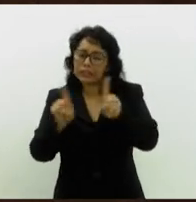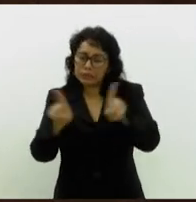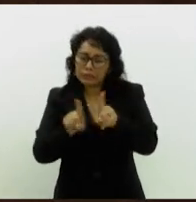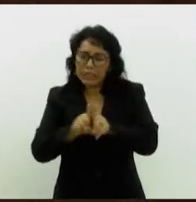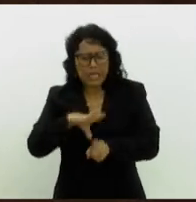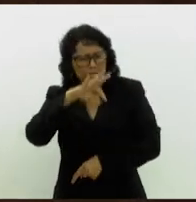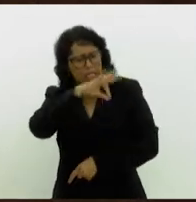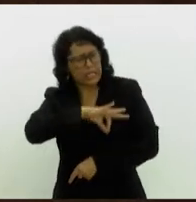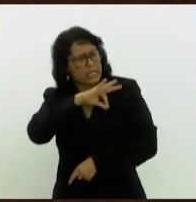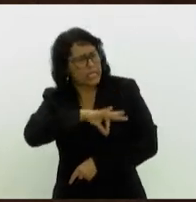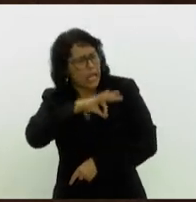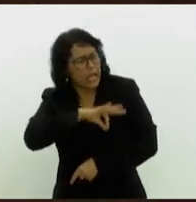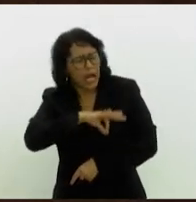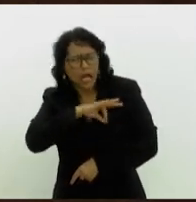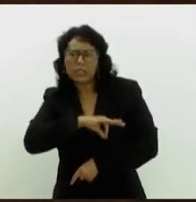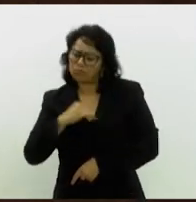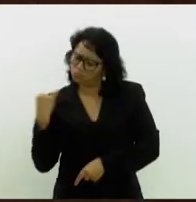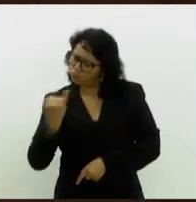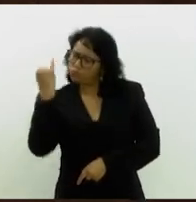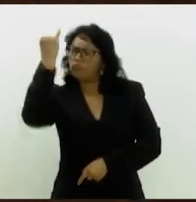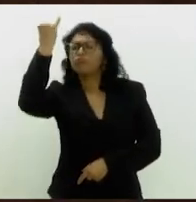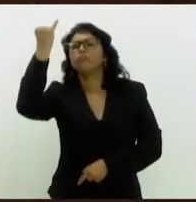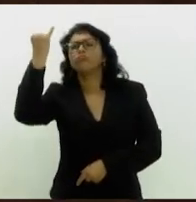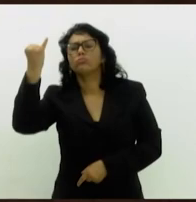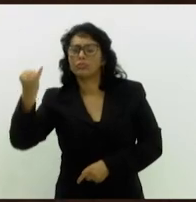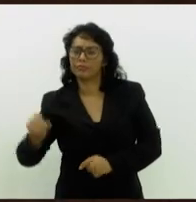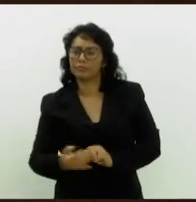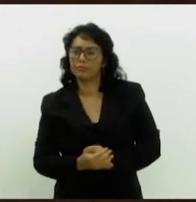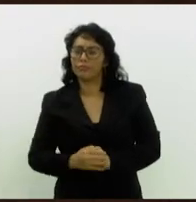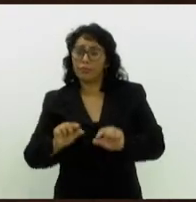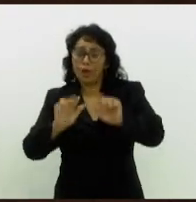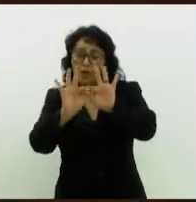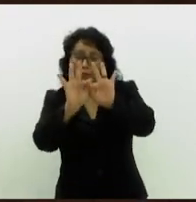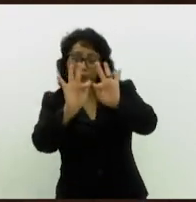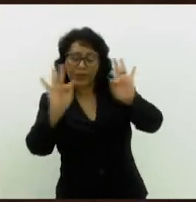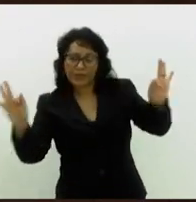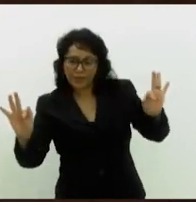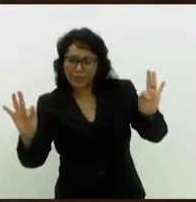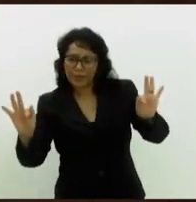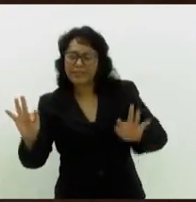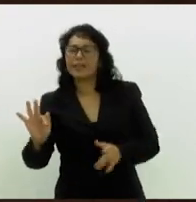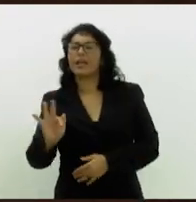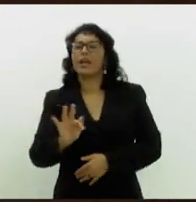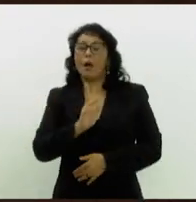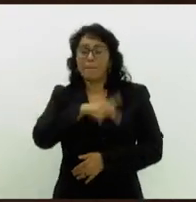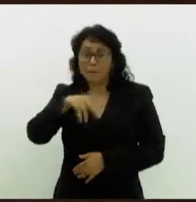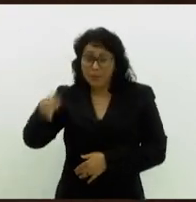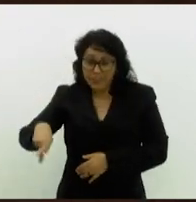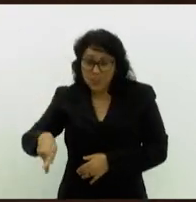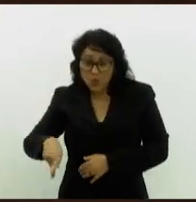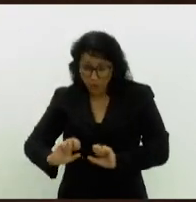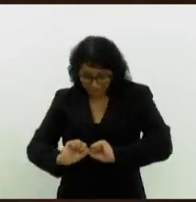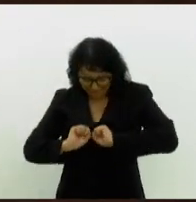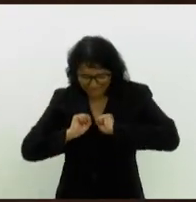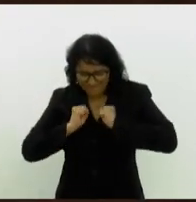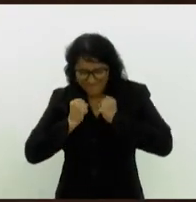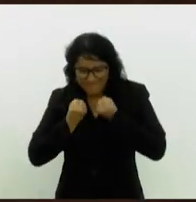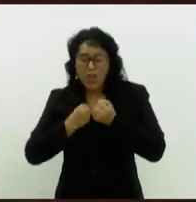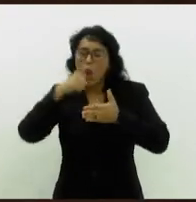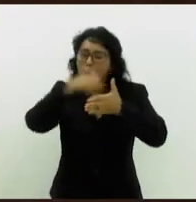salários então quero né com essa frase professores lutando também estão